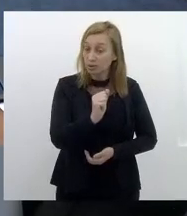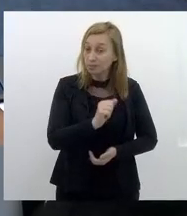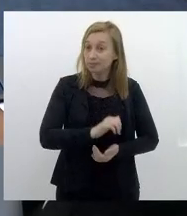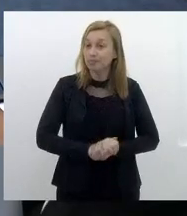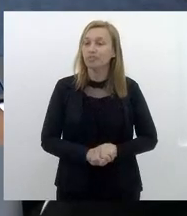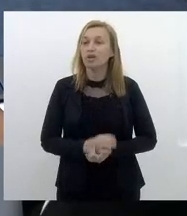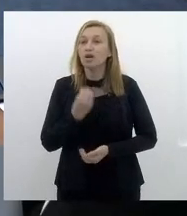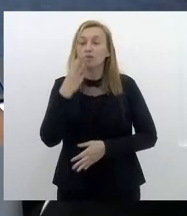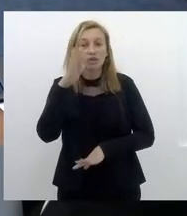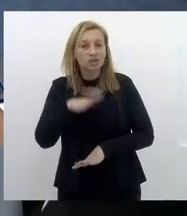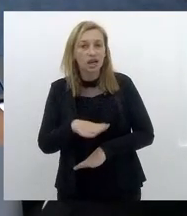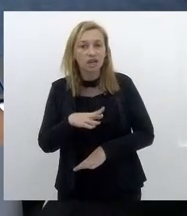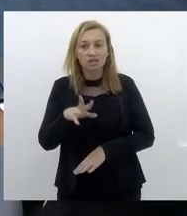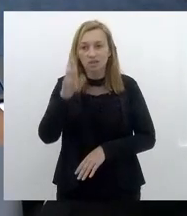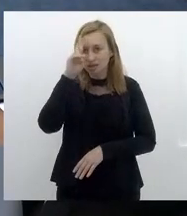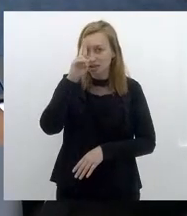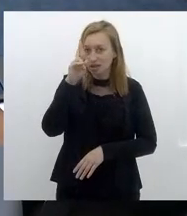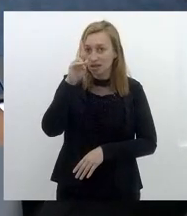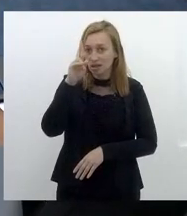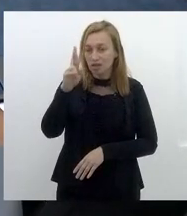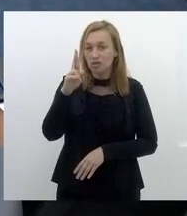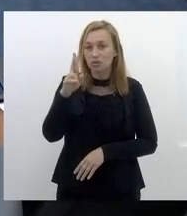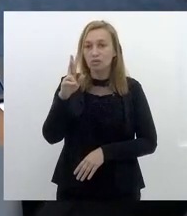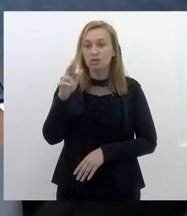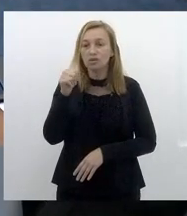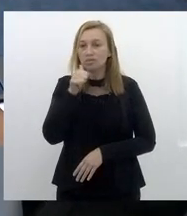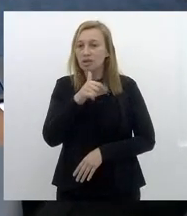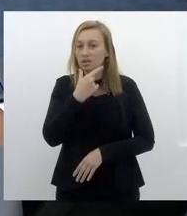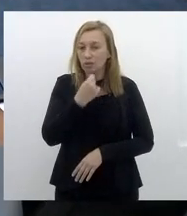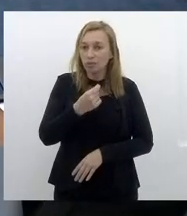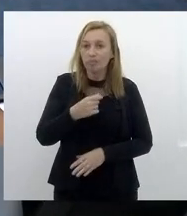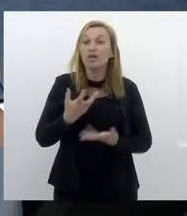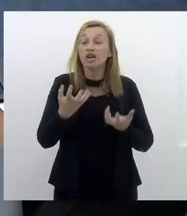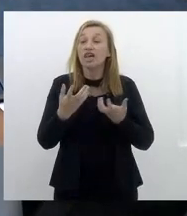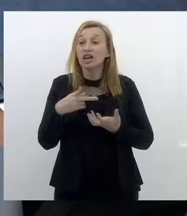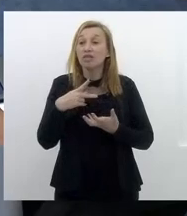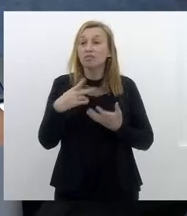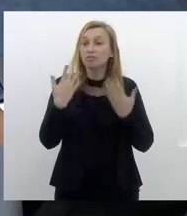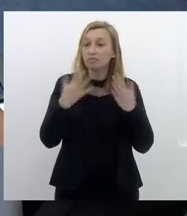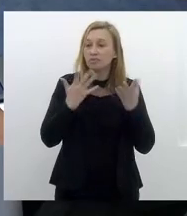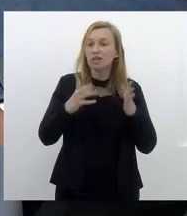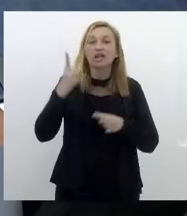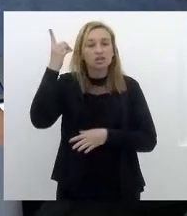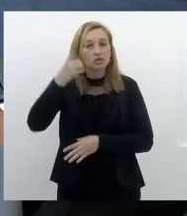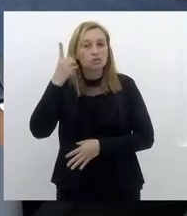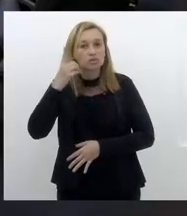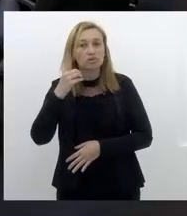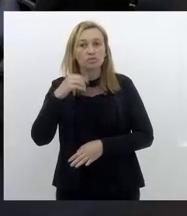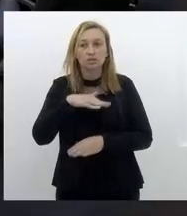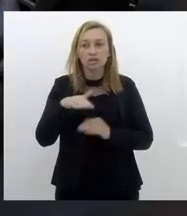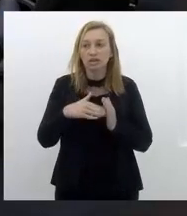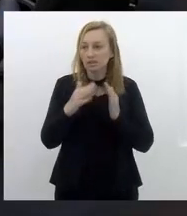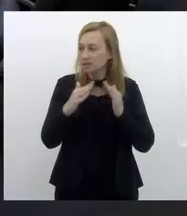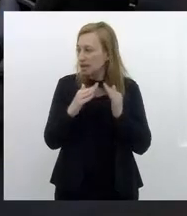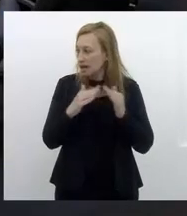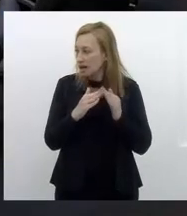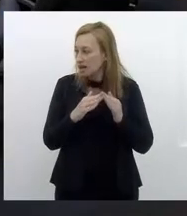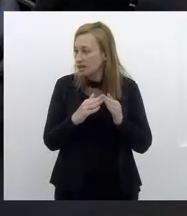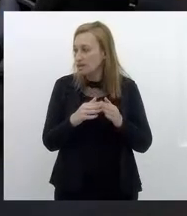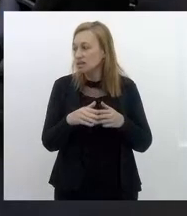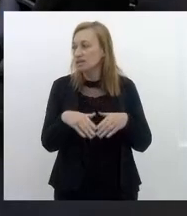Boa tarde senhoras e senhores primeiro lugar quero cumprimentar a cada Deputado dessa casa a cada deputada